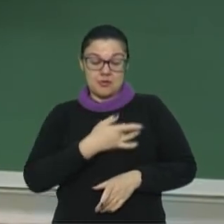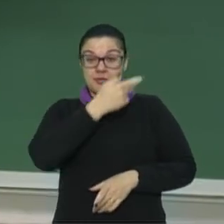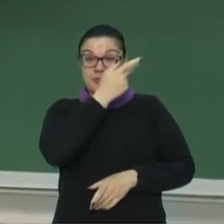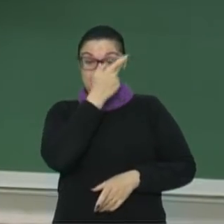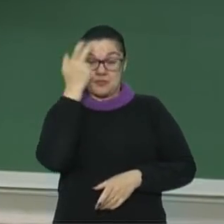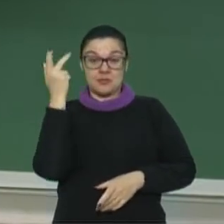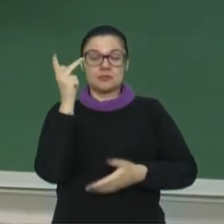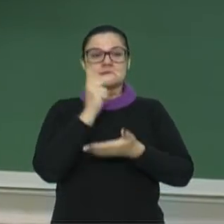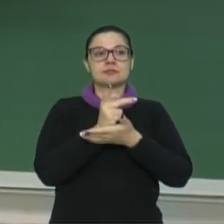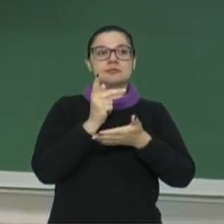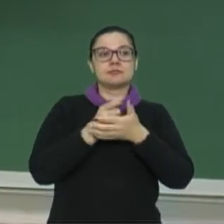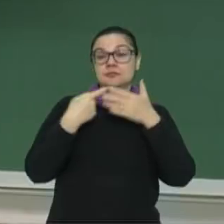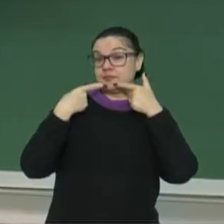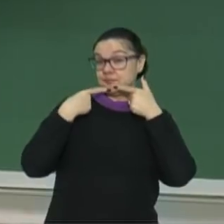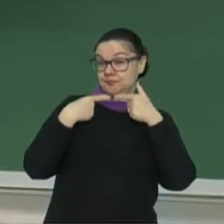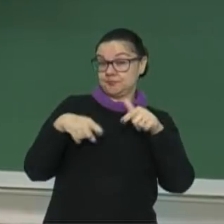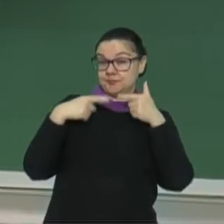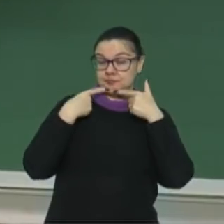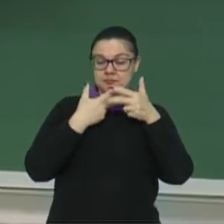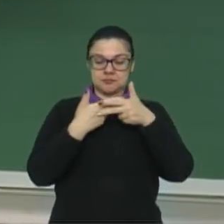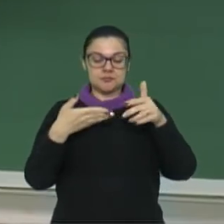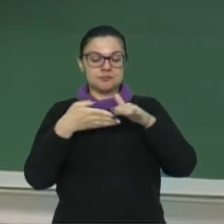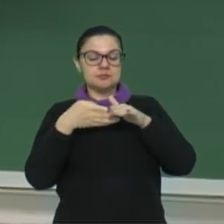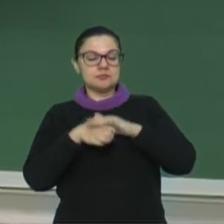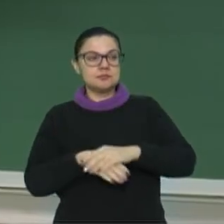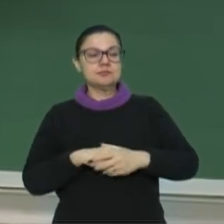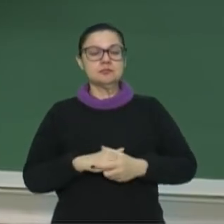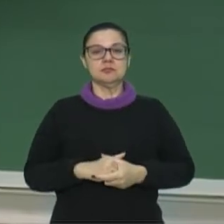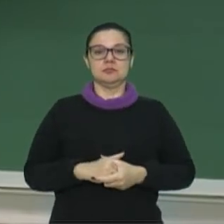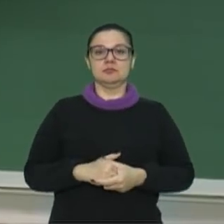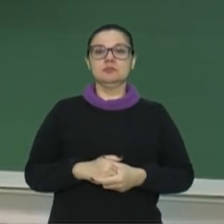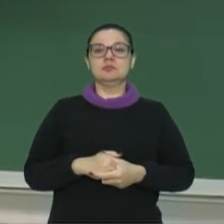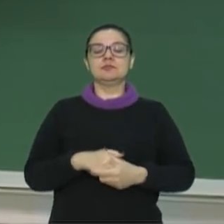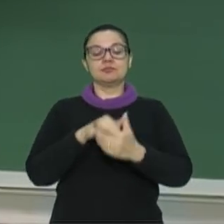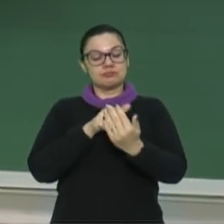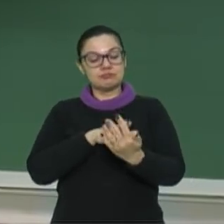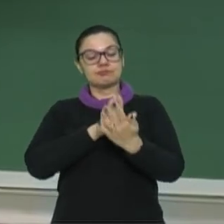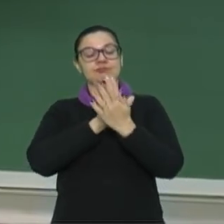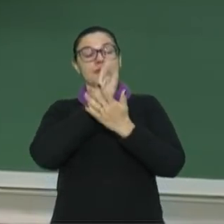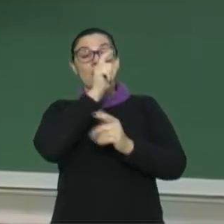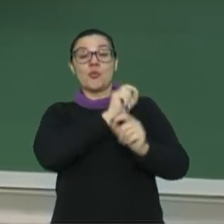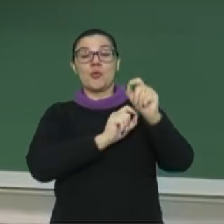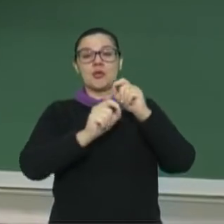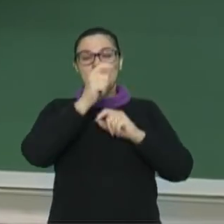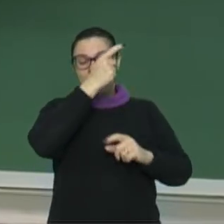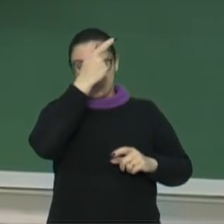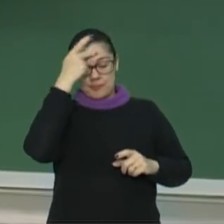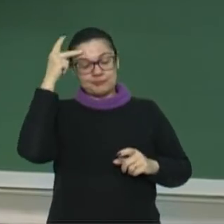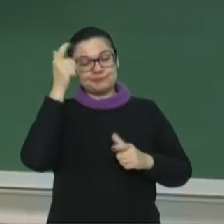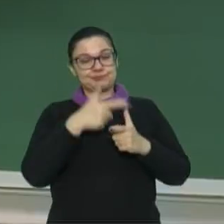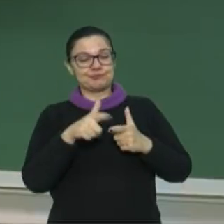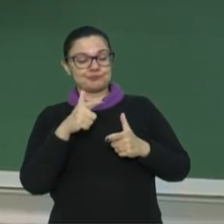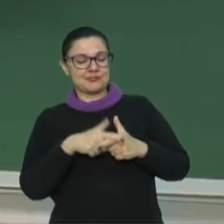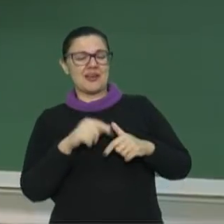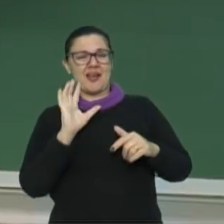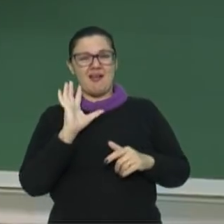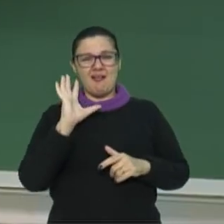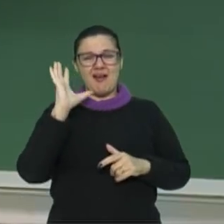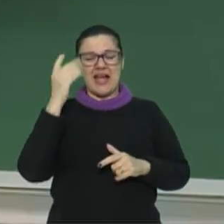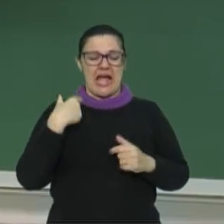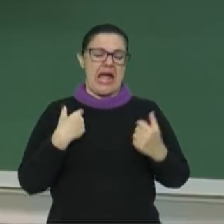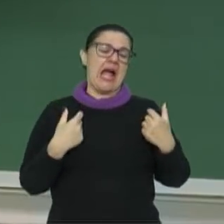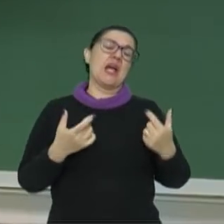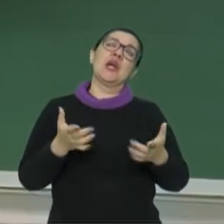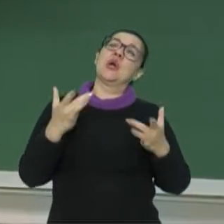que trabalha esse comportamento, ela encara as dificuldades dela como fatídicas, né? E como algo que